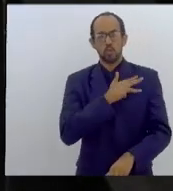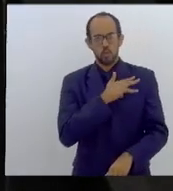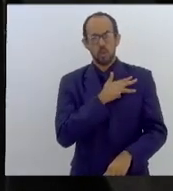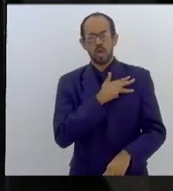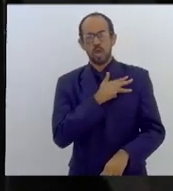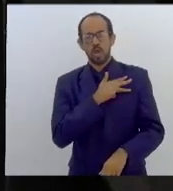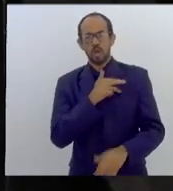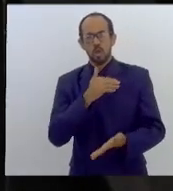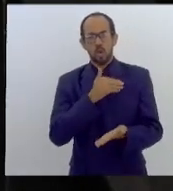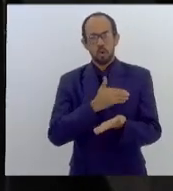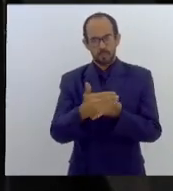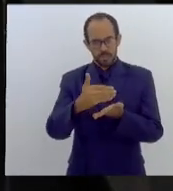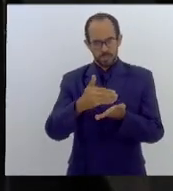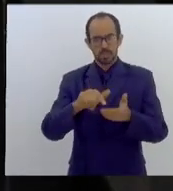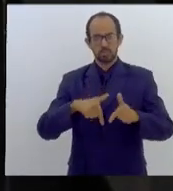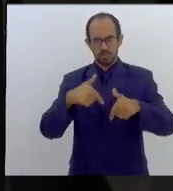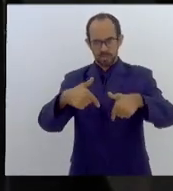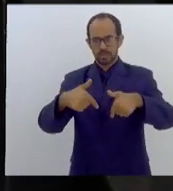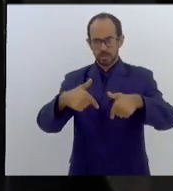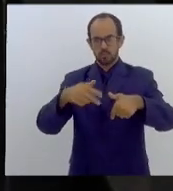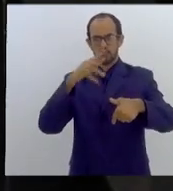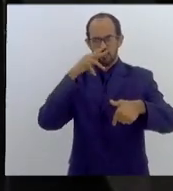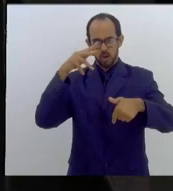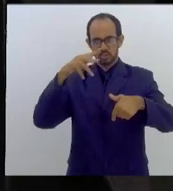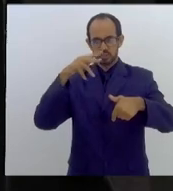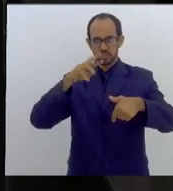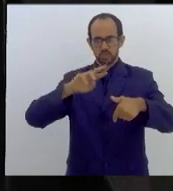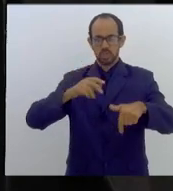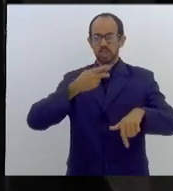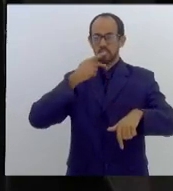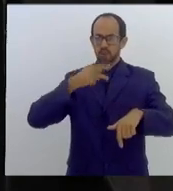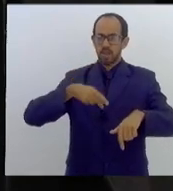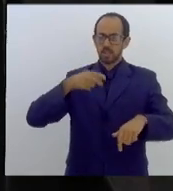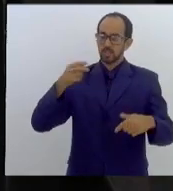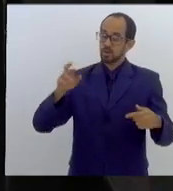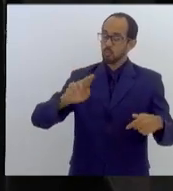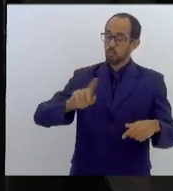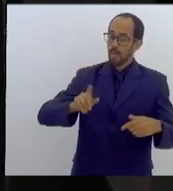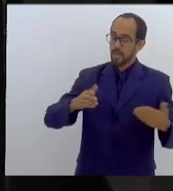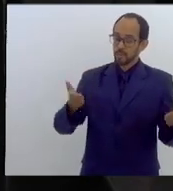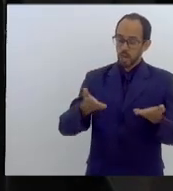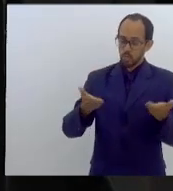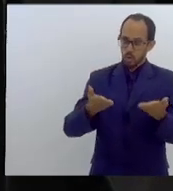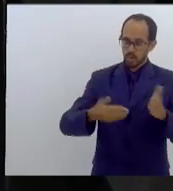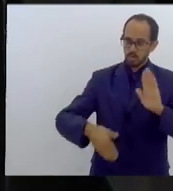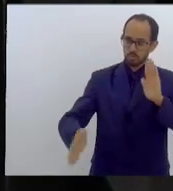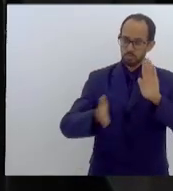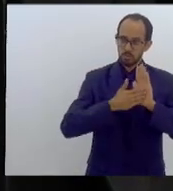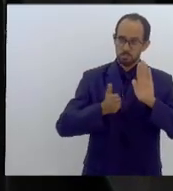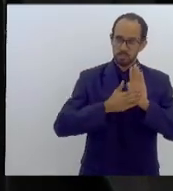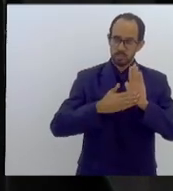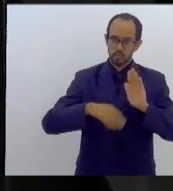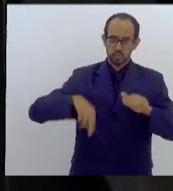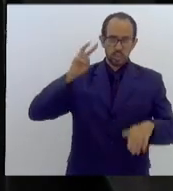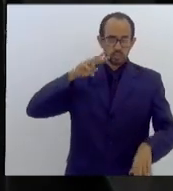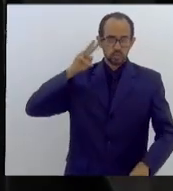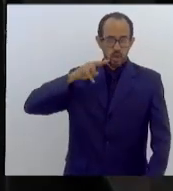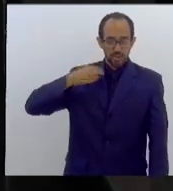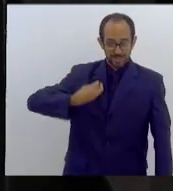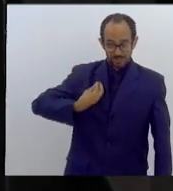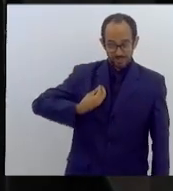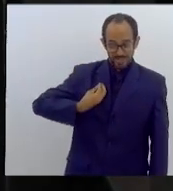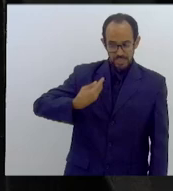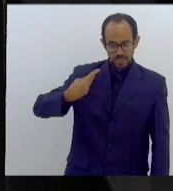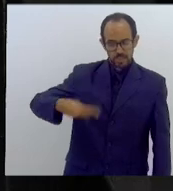ação, e ele tem reafirmado a sua prioridade, que não é de agora, é uma prioridade histórica, um compromisso histórico de vida do presidente Lula, de